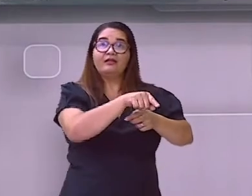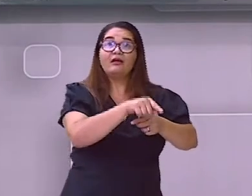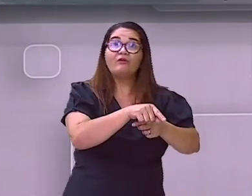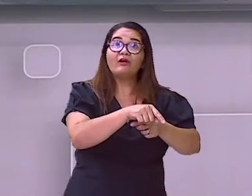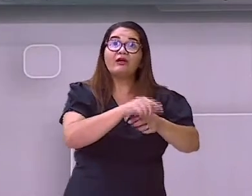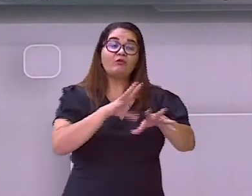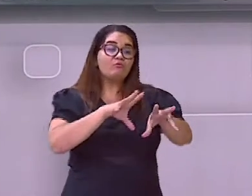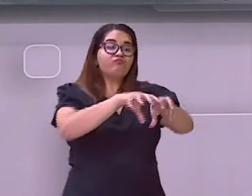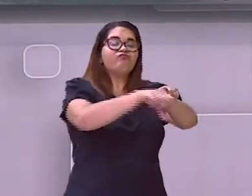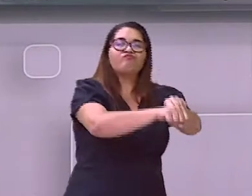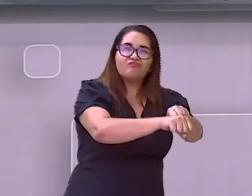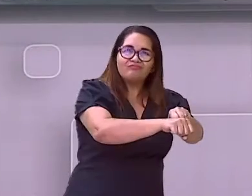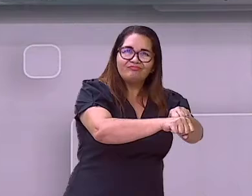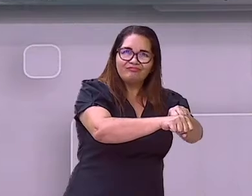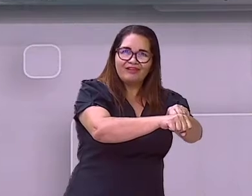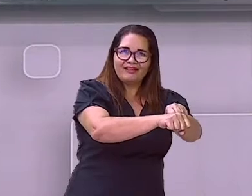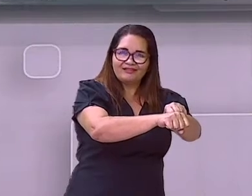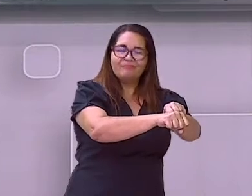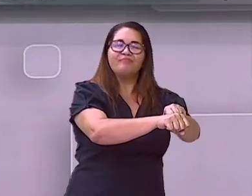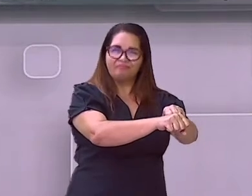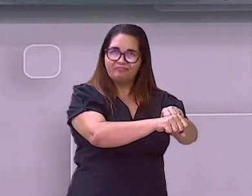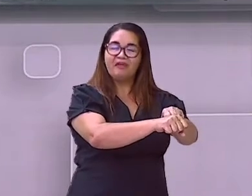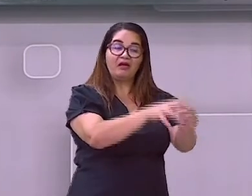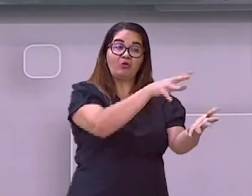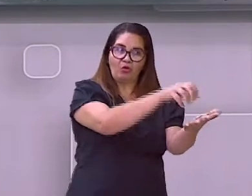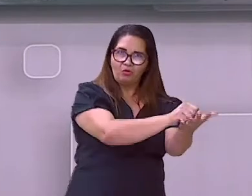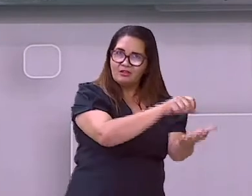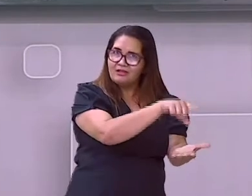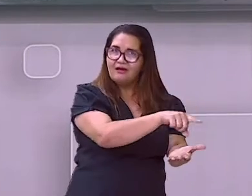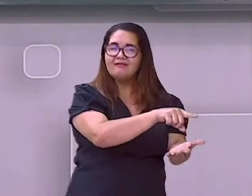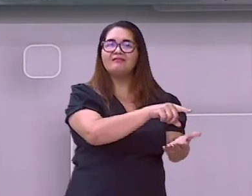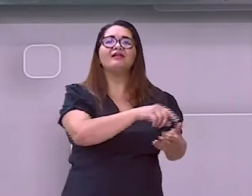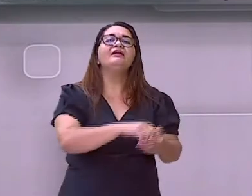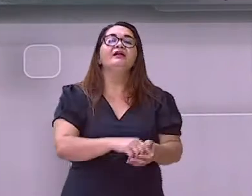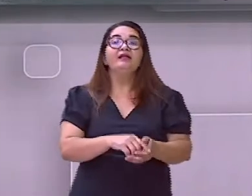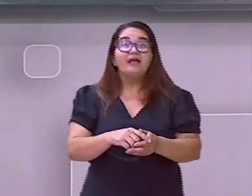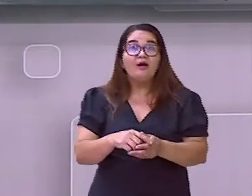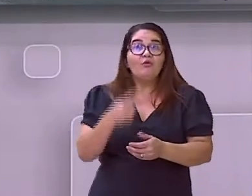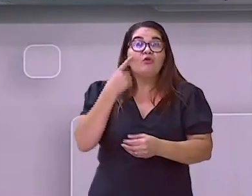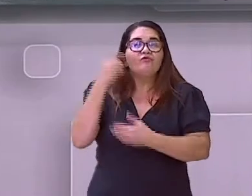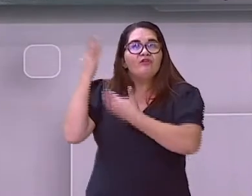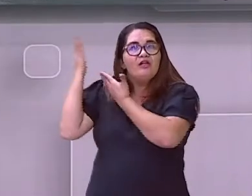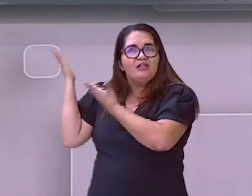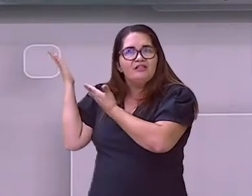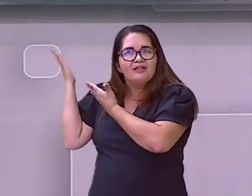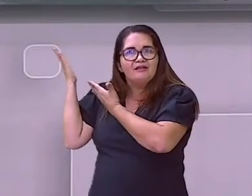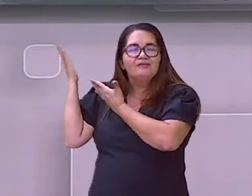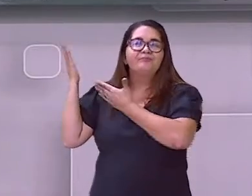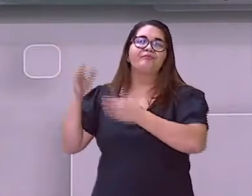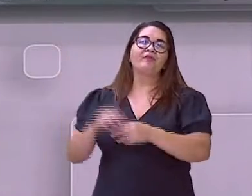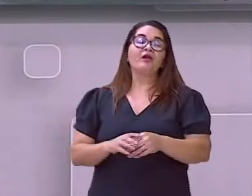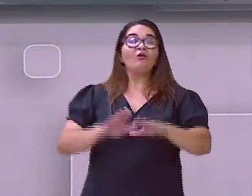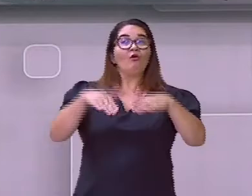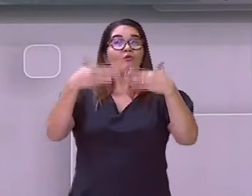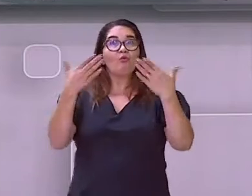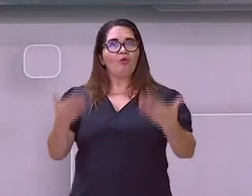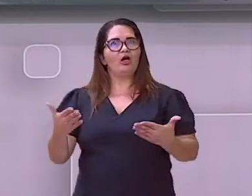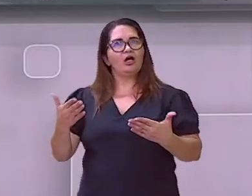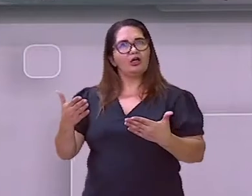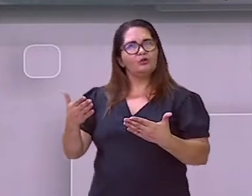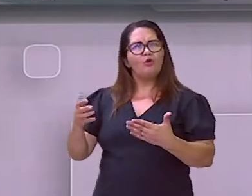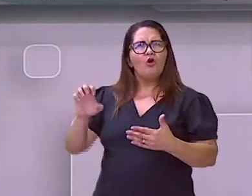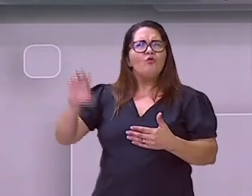americano. Como nós vimos, quando os europeus aqui chegaram, eles encontraram civilizações.